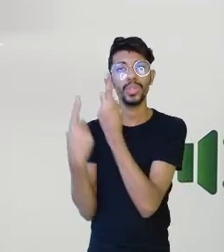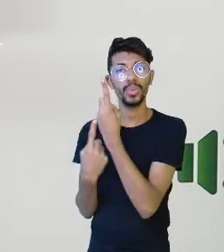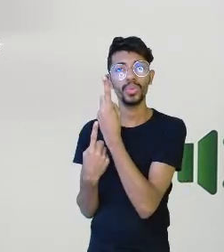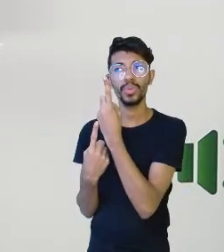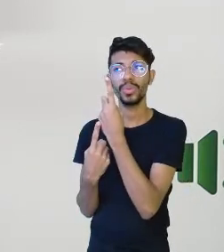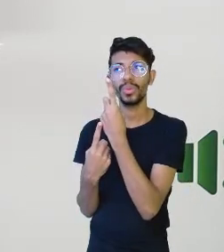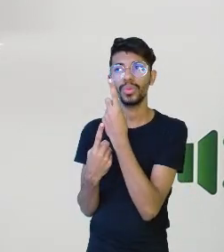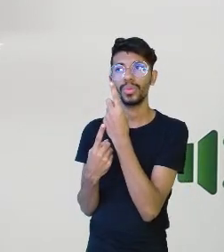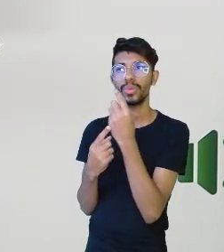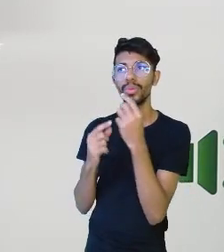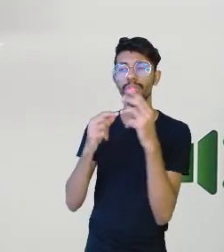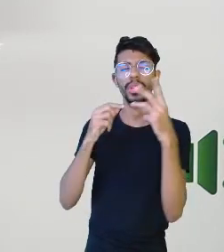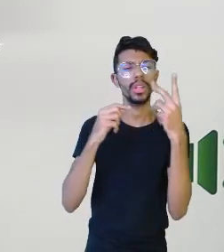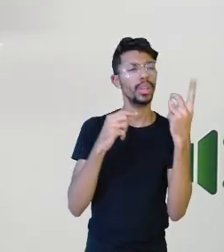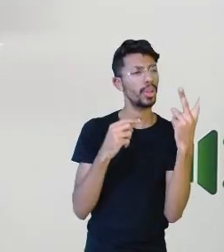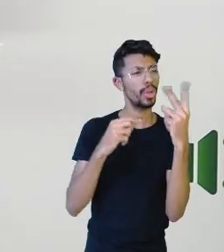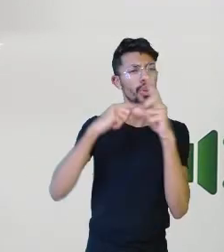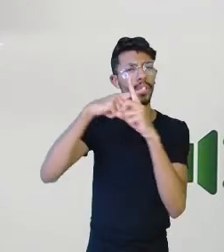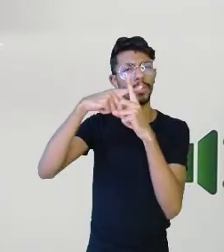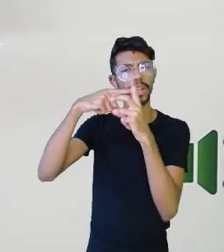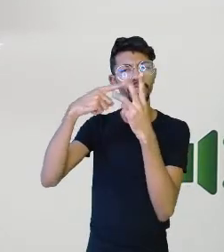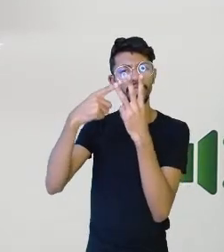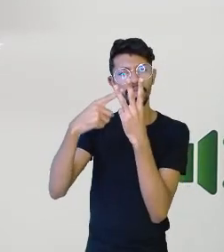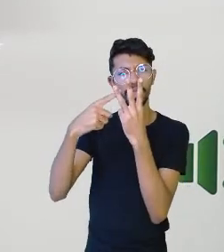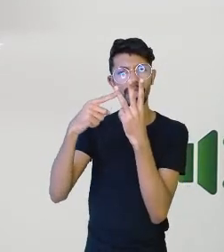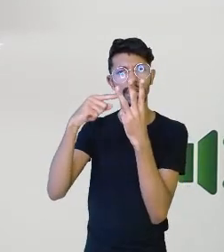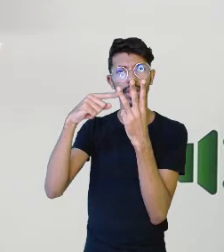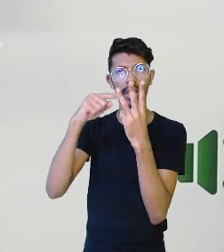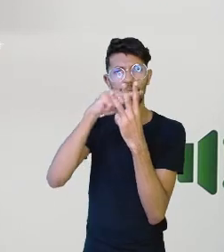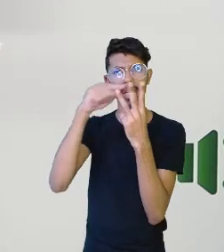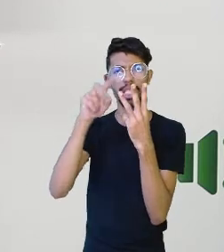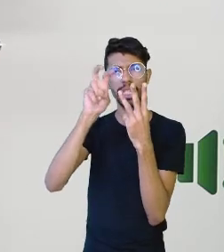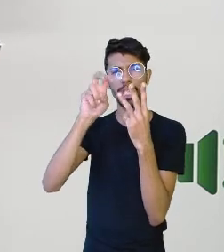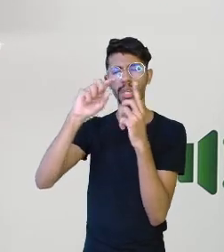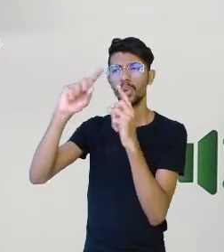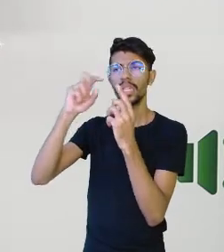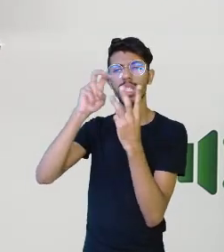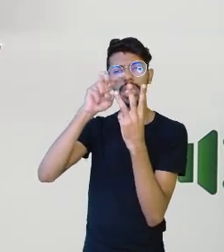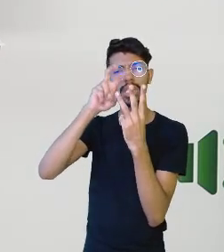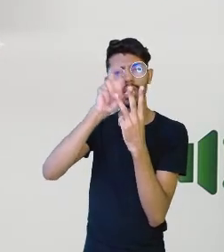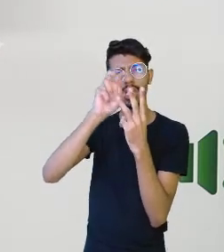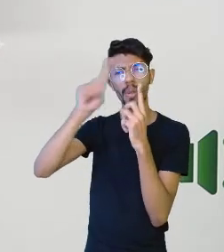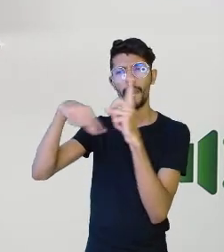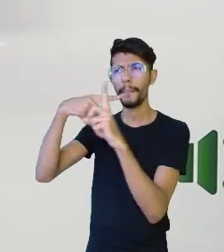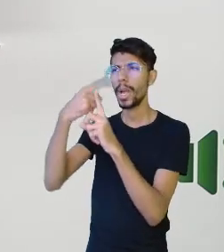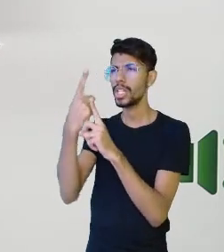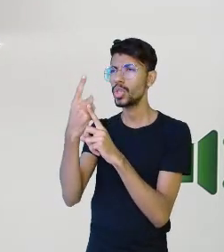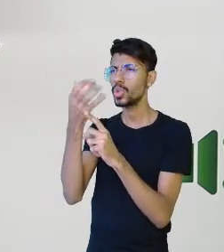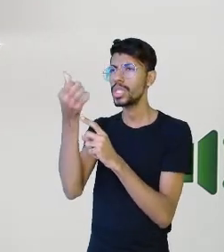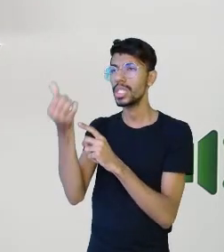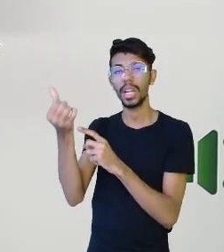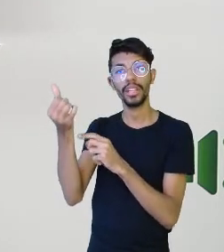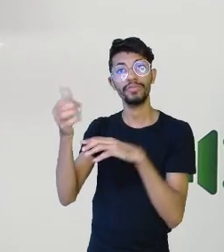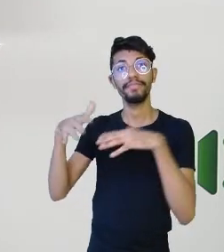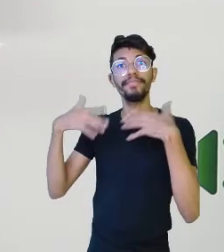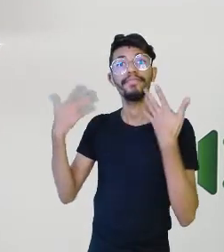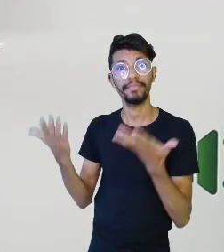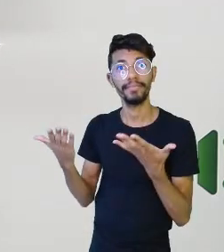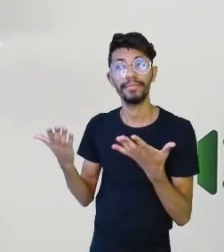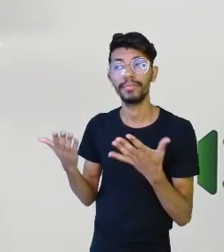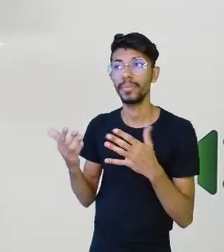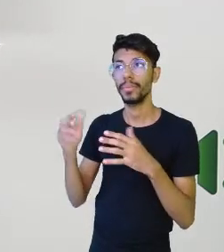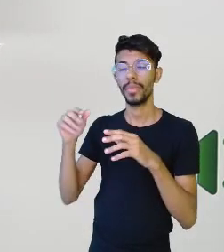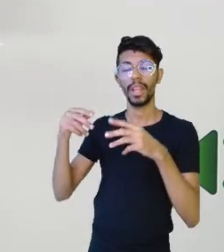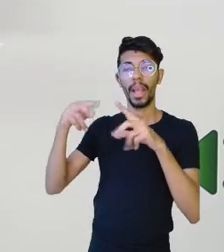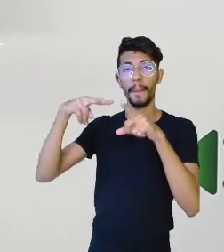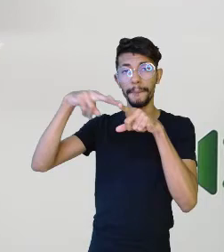1. 2 mais 3, 5. 5 mais 1, 6. Então, dessa